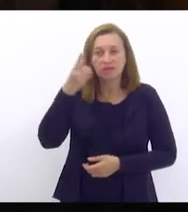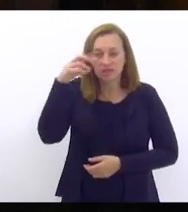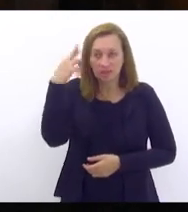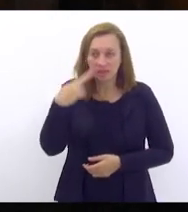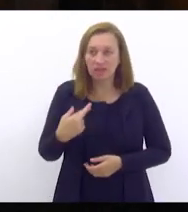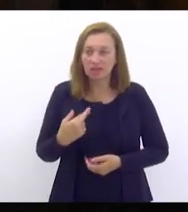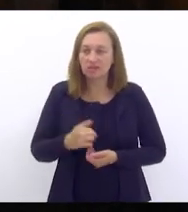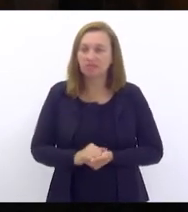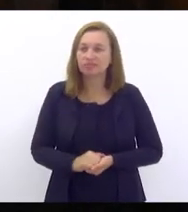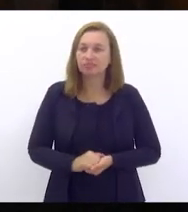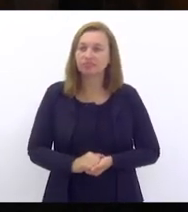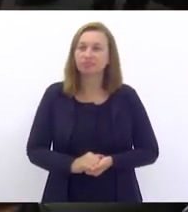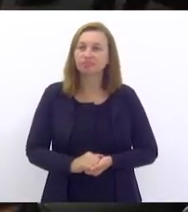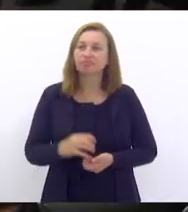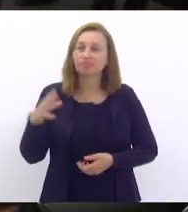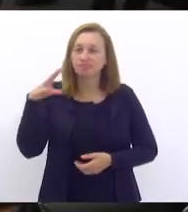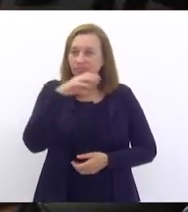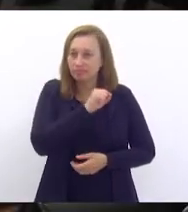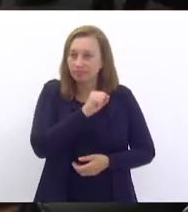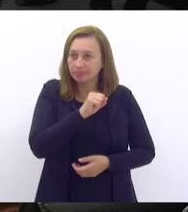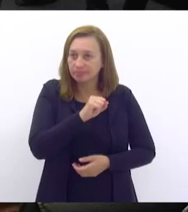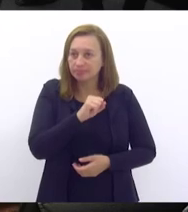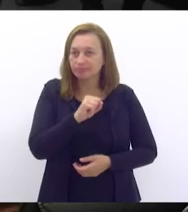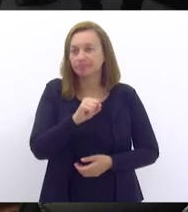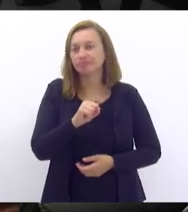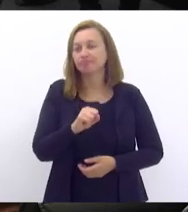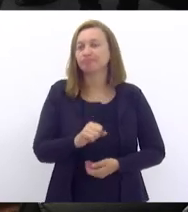Renata. Muito rápido, senhora